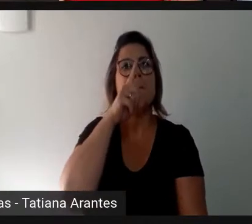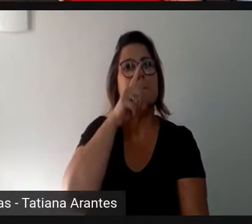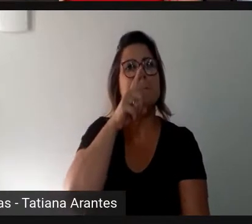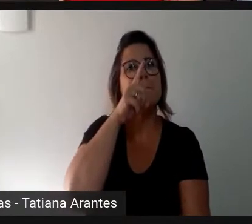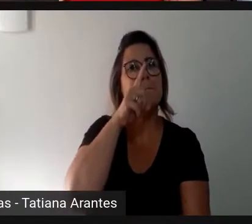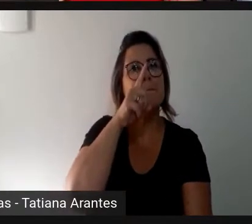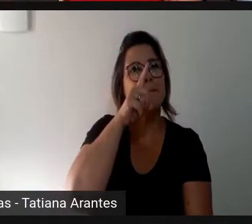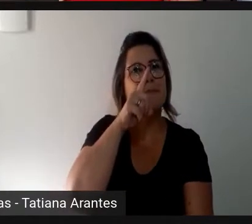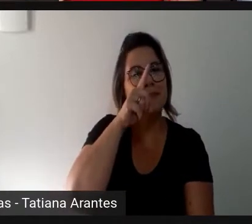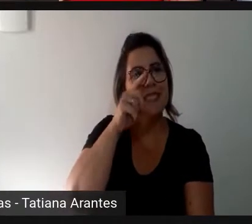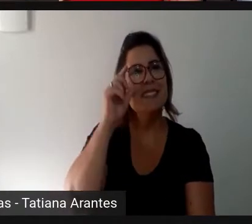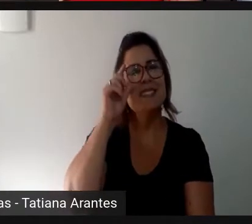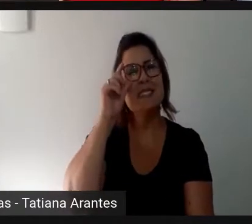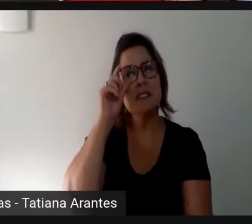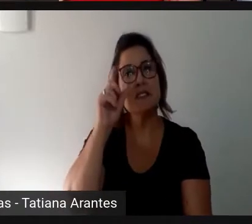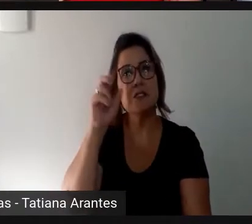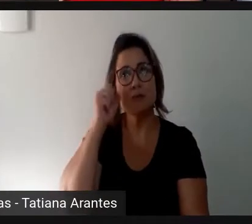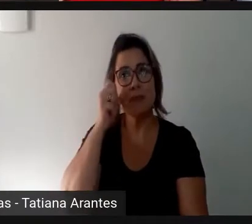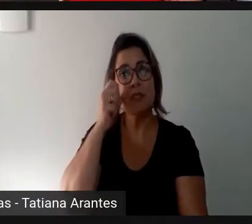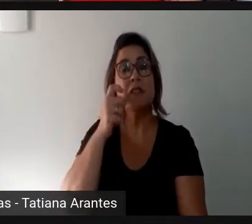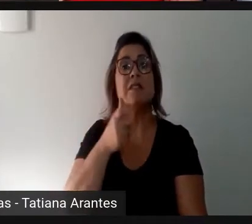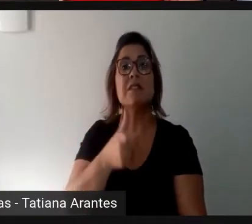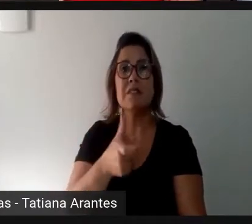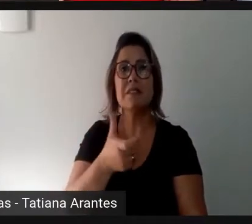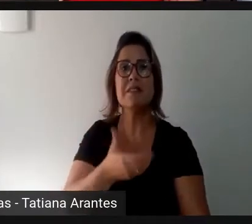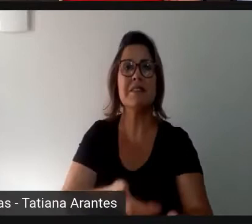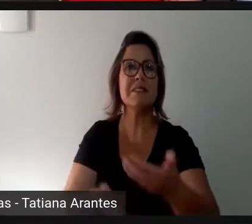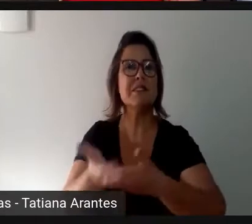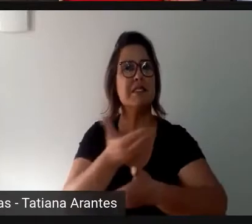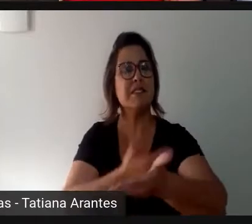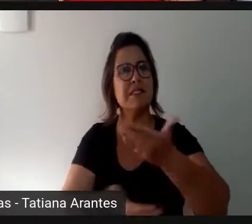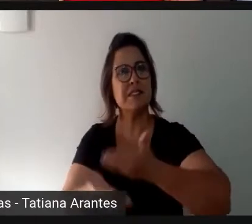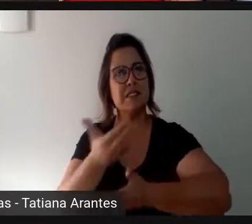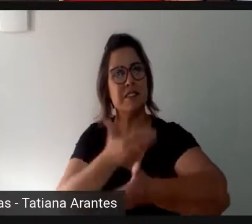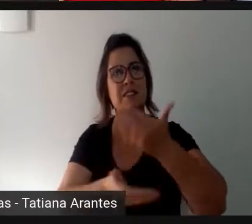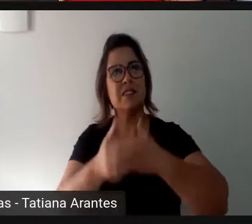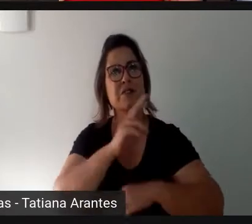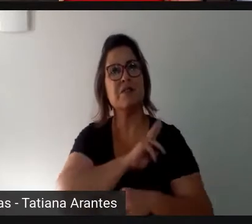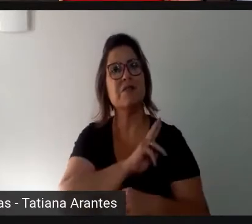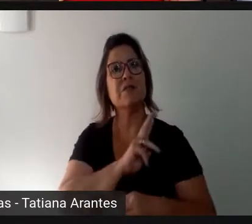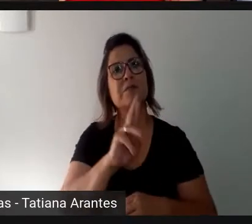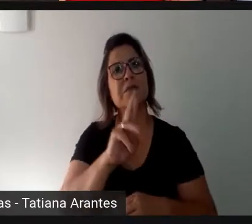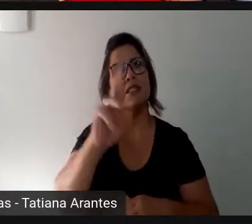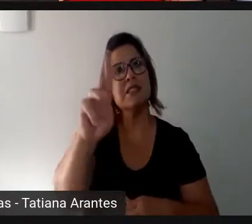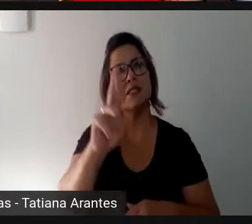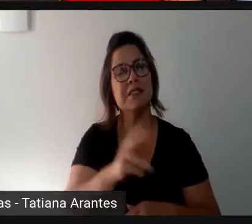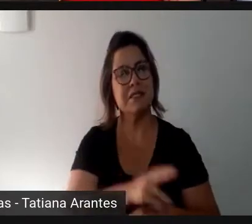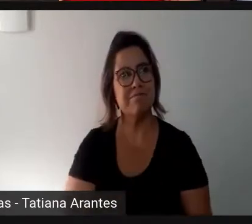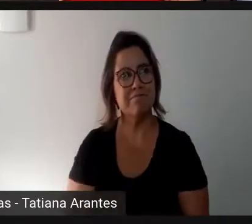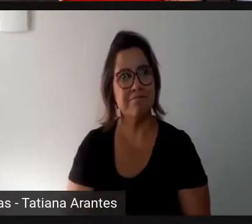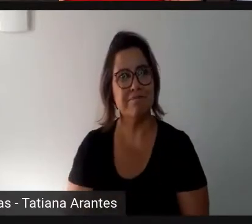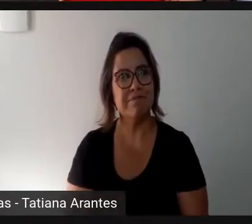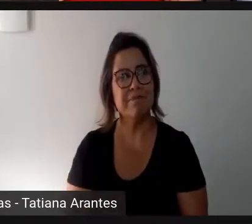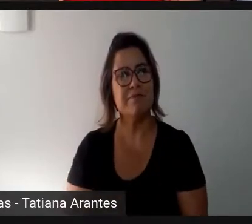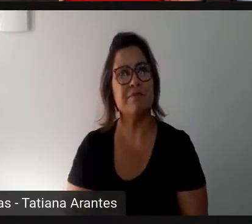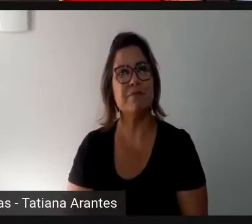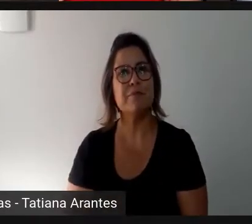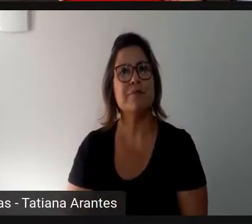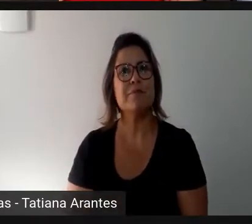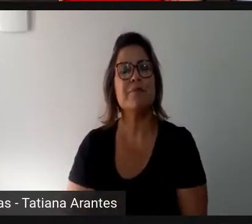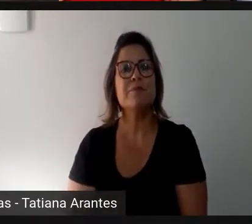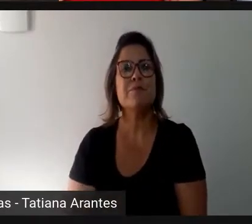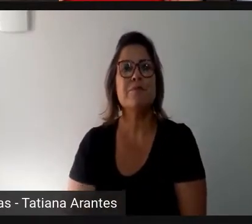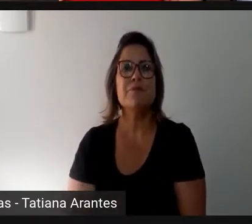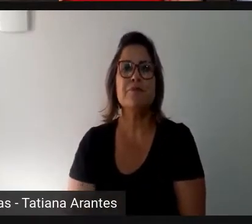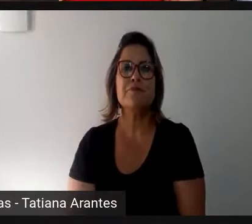trabalhar pelo interesse público, e o interesse dos representantes dos setores que eles representam. eu